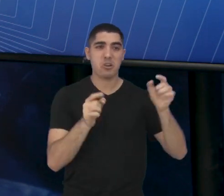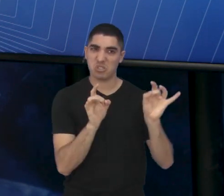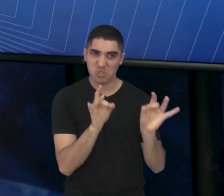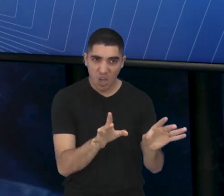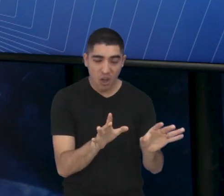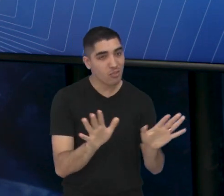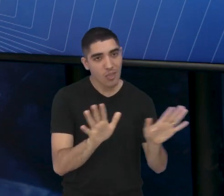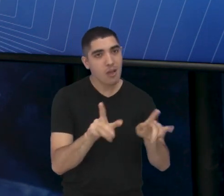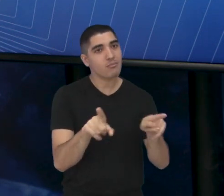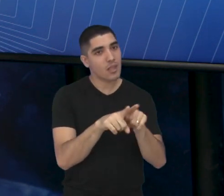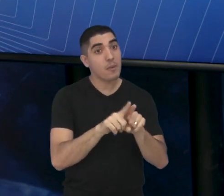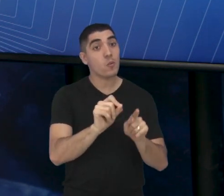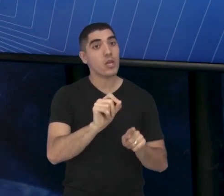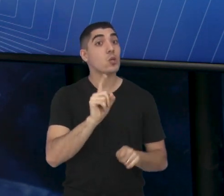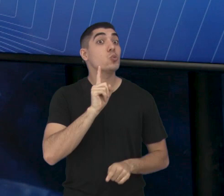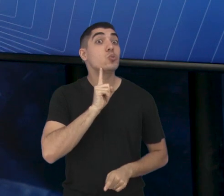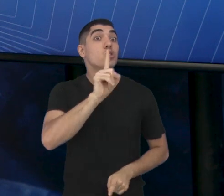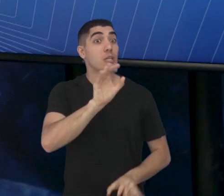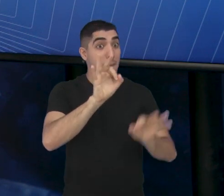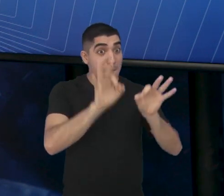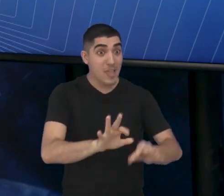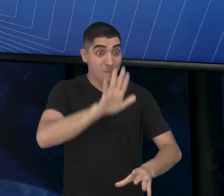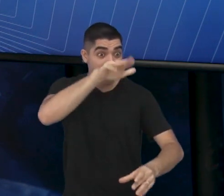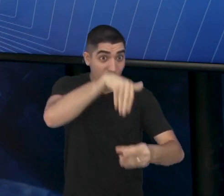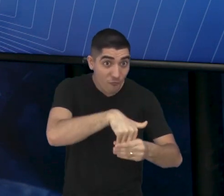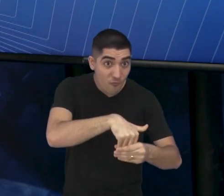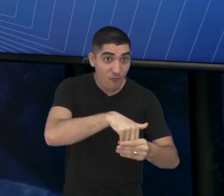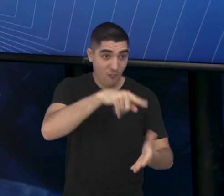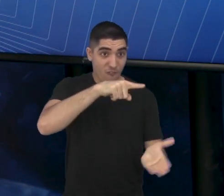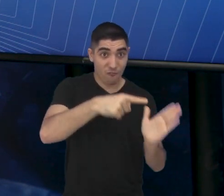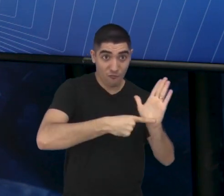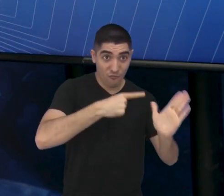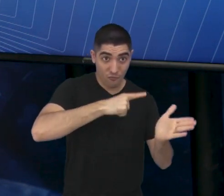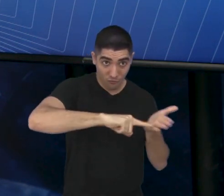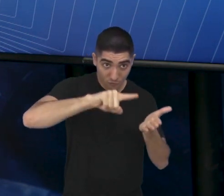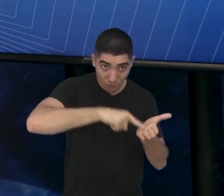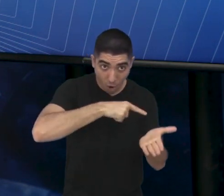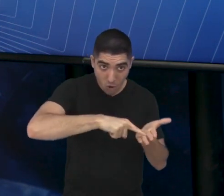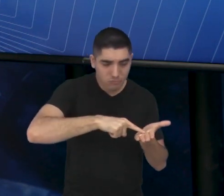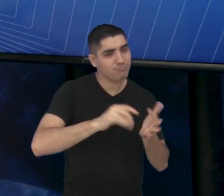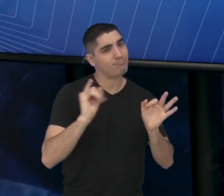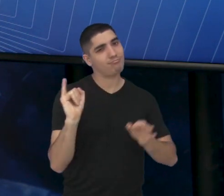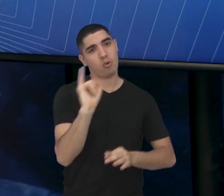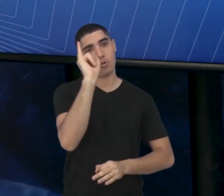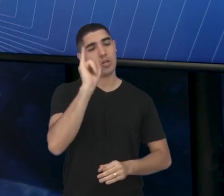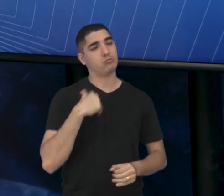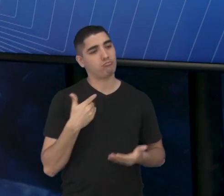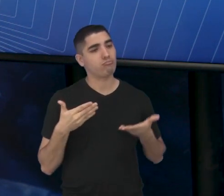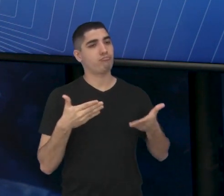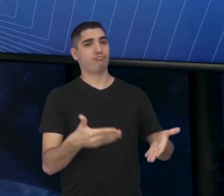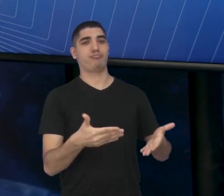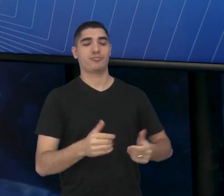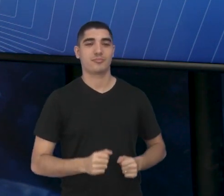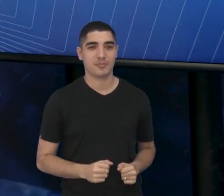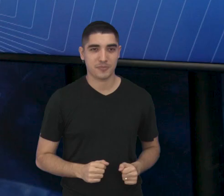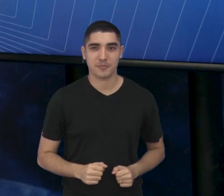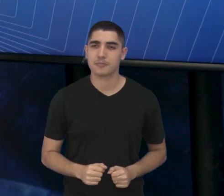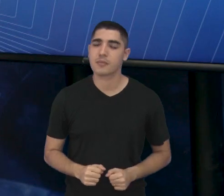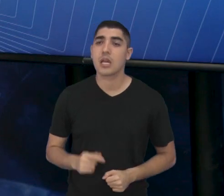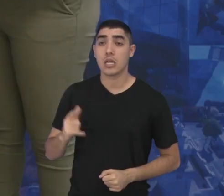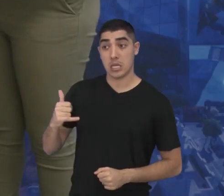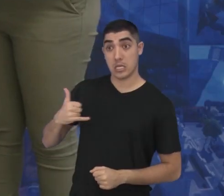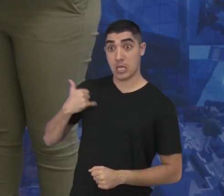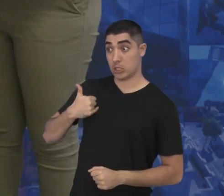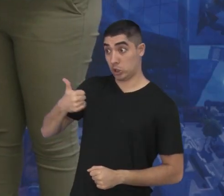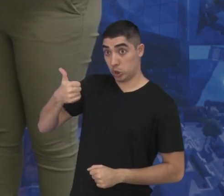discussões políticas, mas no dia do voto, no dia de ir lá exercer o seu direito de votar. E a